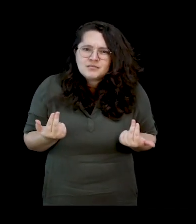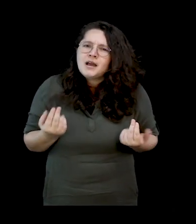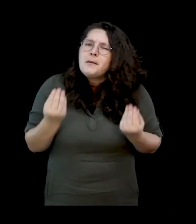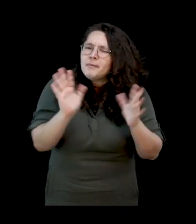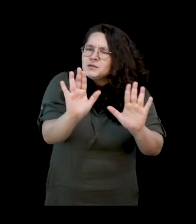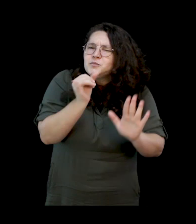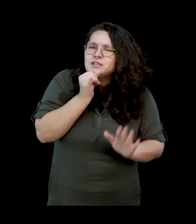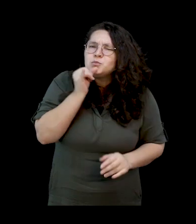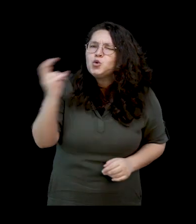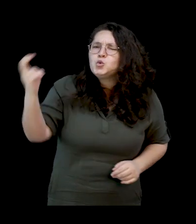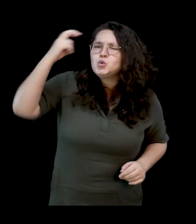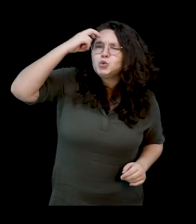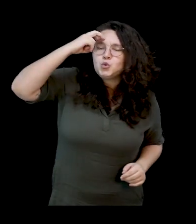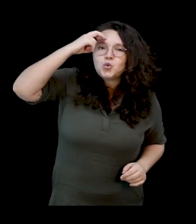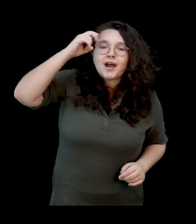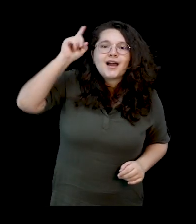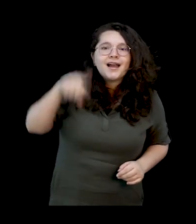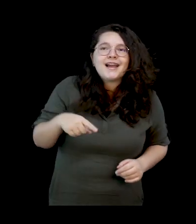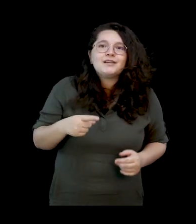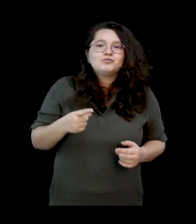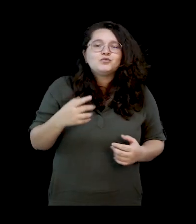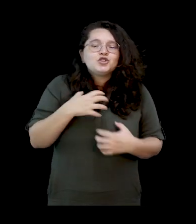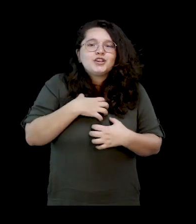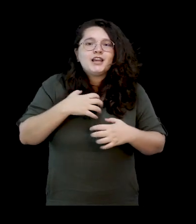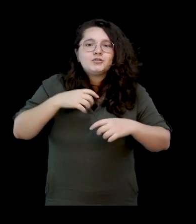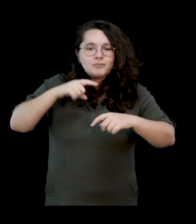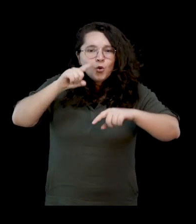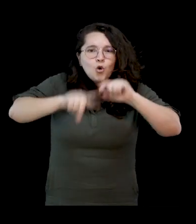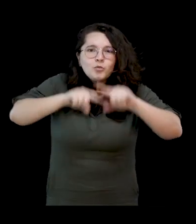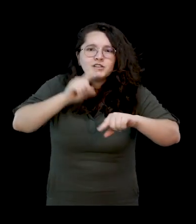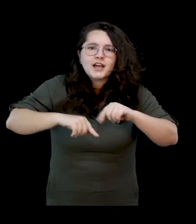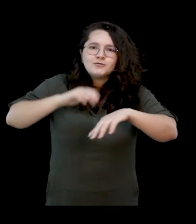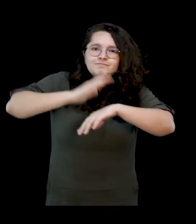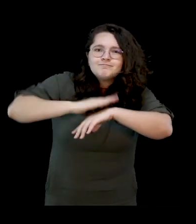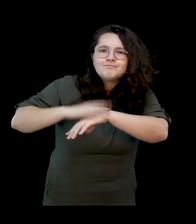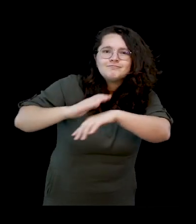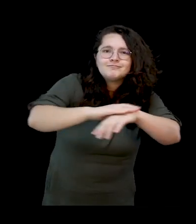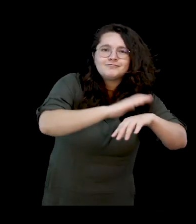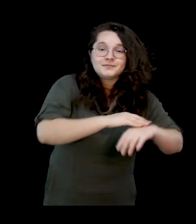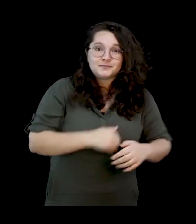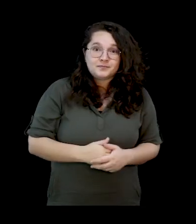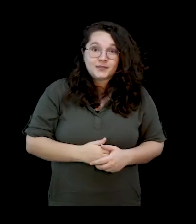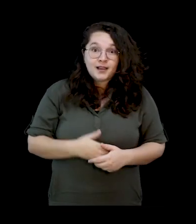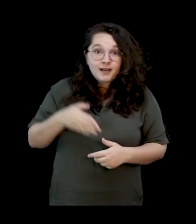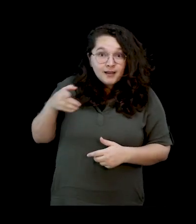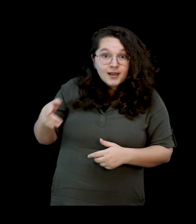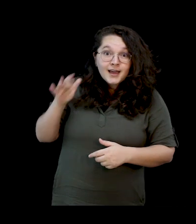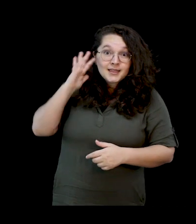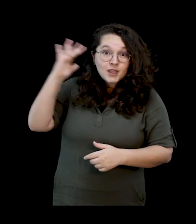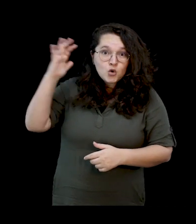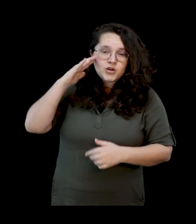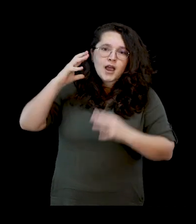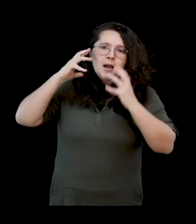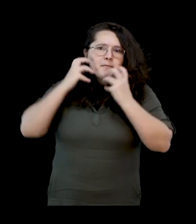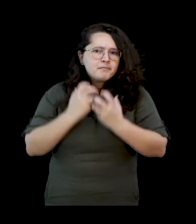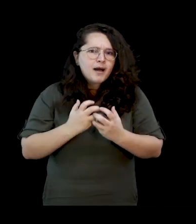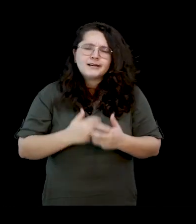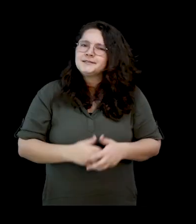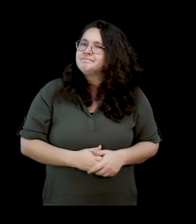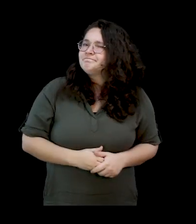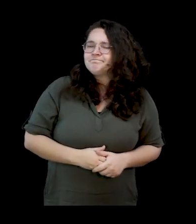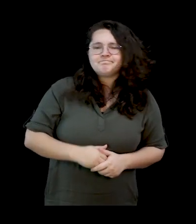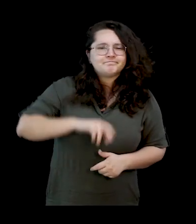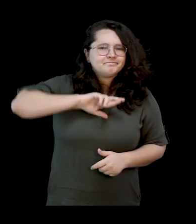etc., mas a cultura como algo concretizado num objeto. Isso o marxismo não faz. E é interessante que, lendo